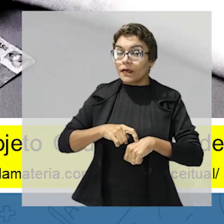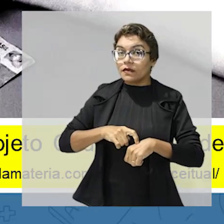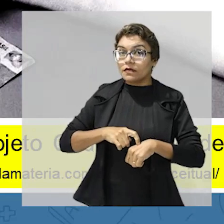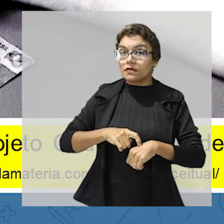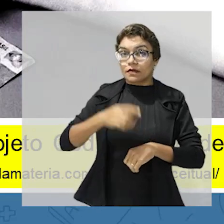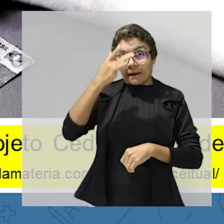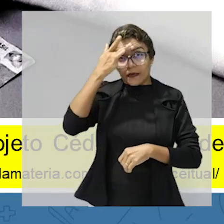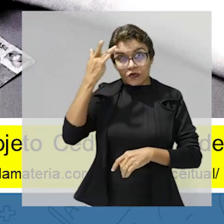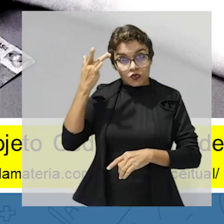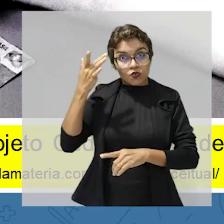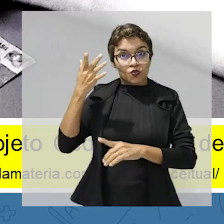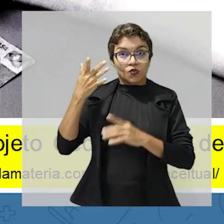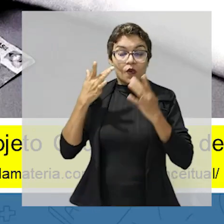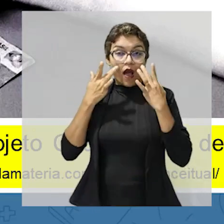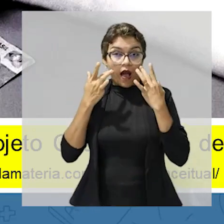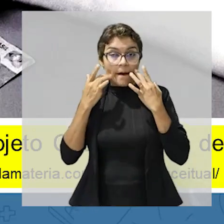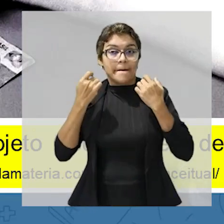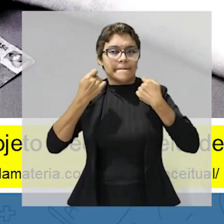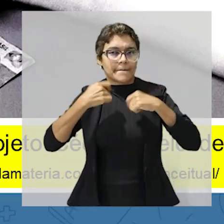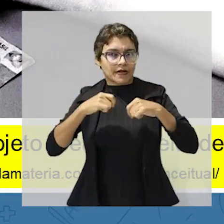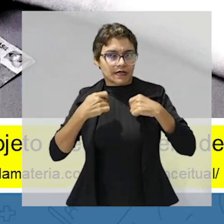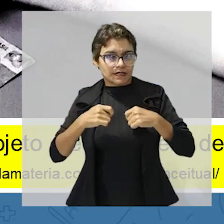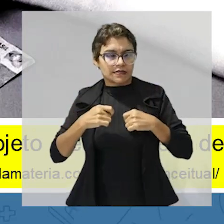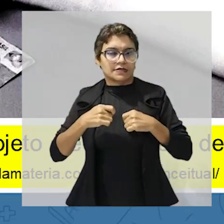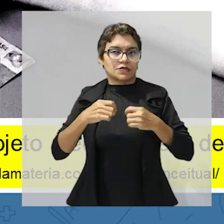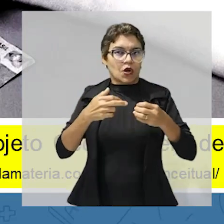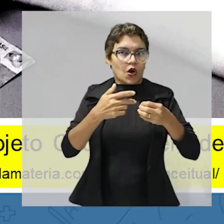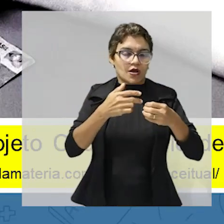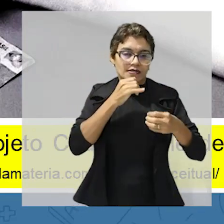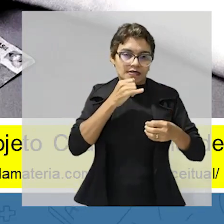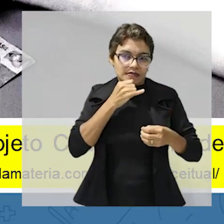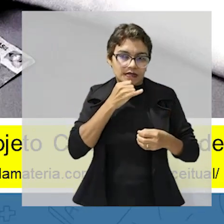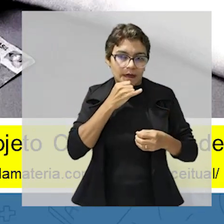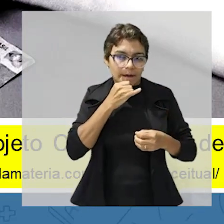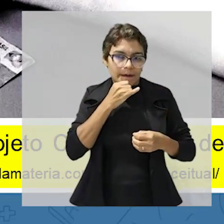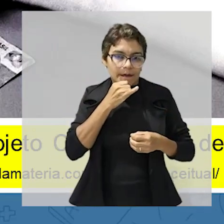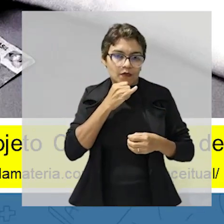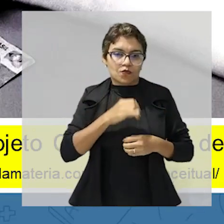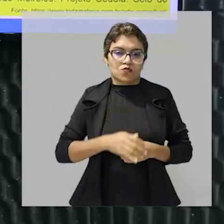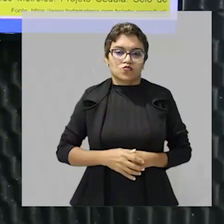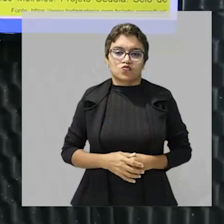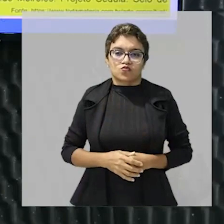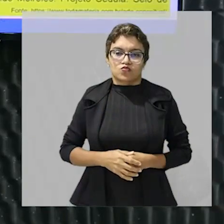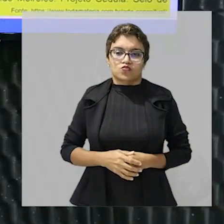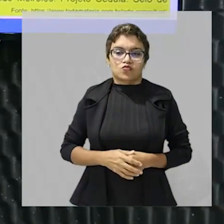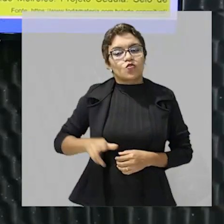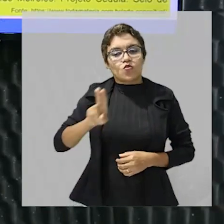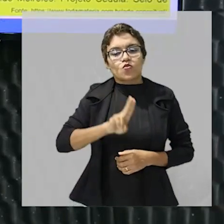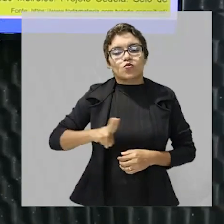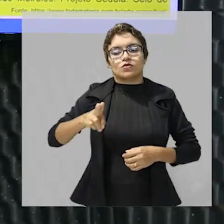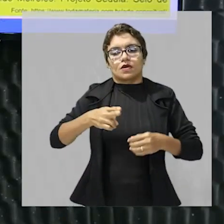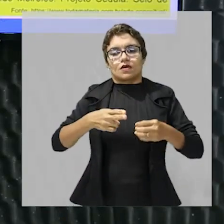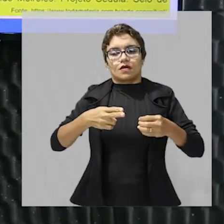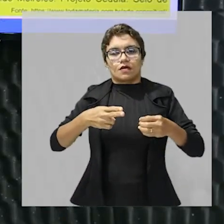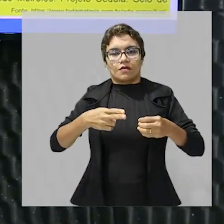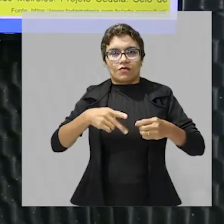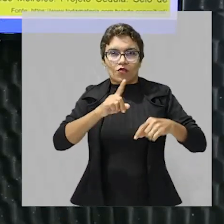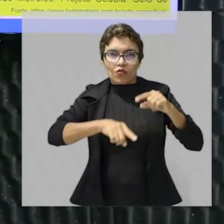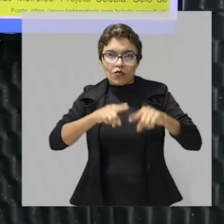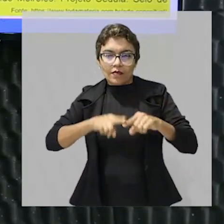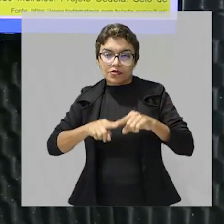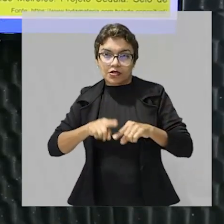que realizar um objeto ao final da obra dele, você também está limitando e invalidando